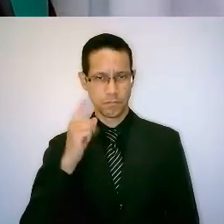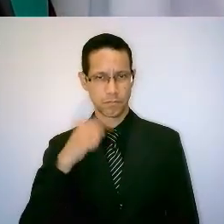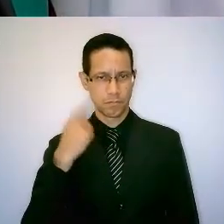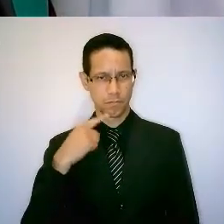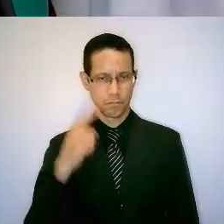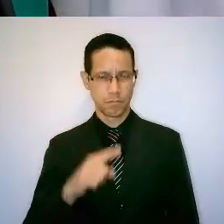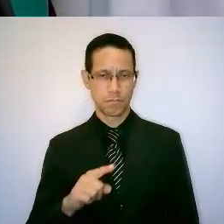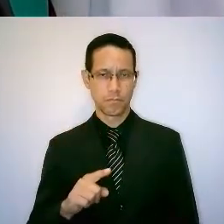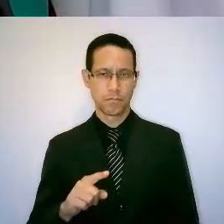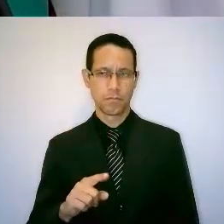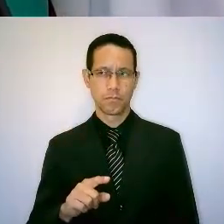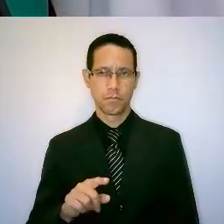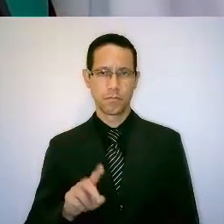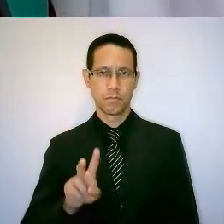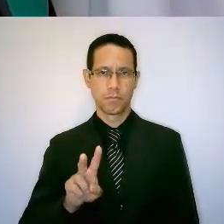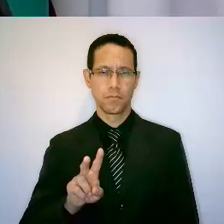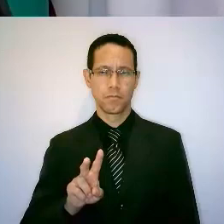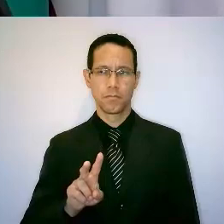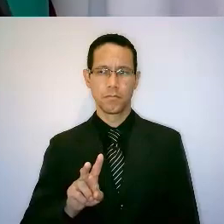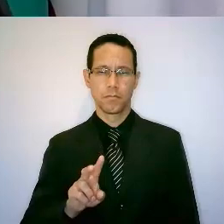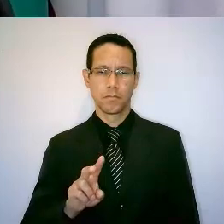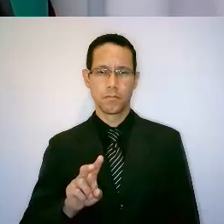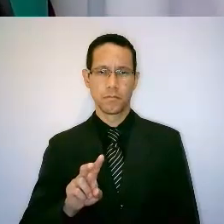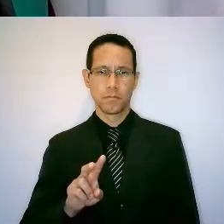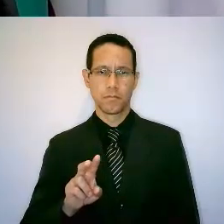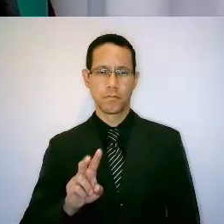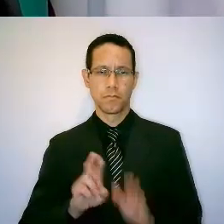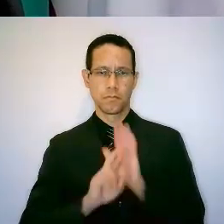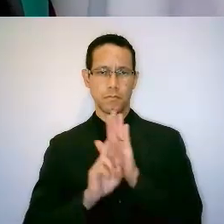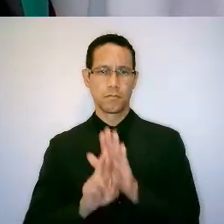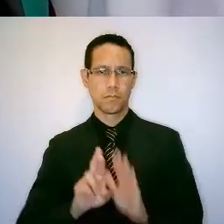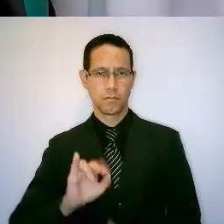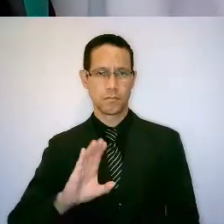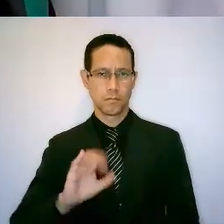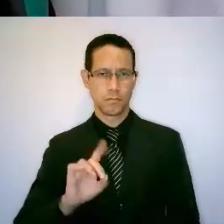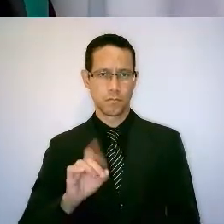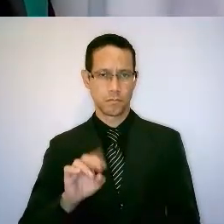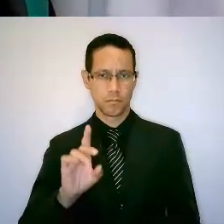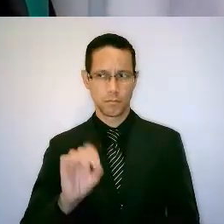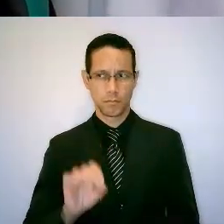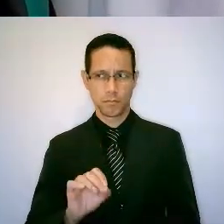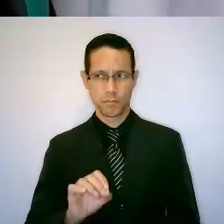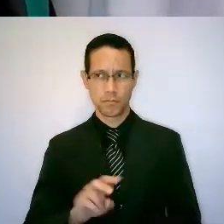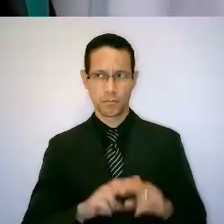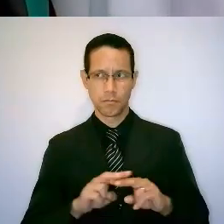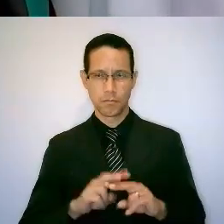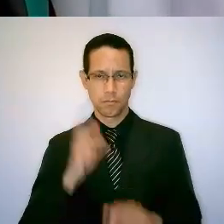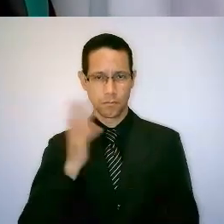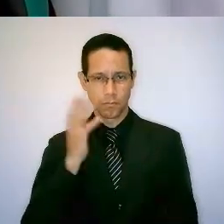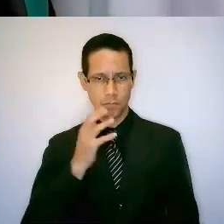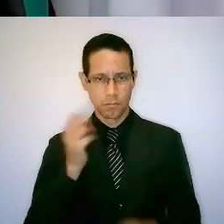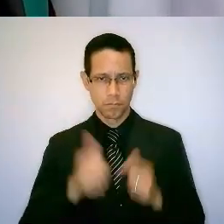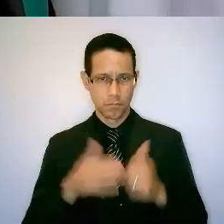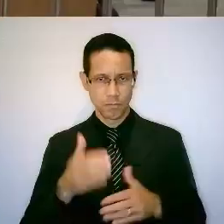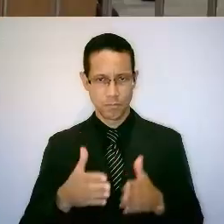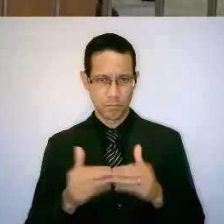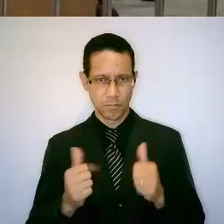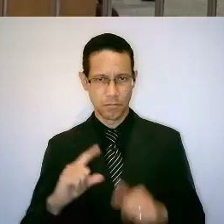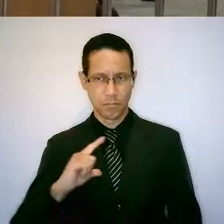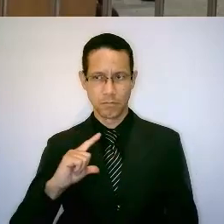relator Dr Ricardo o revisou e tem aqui anotado é isso